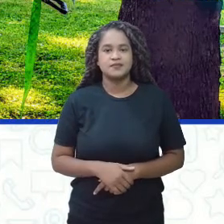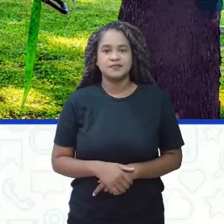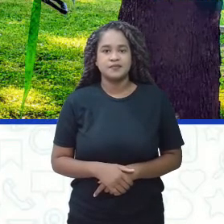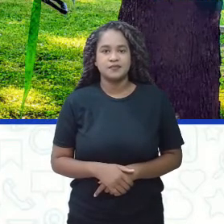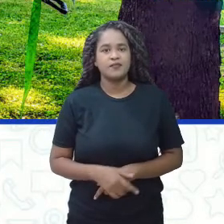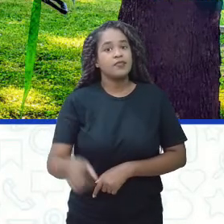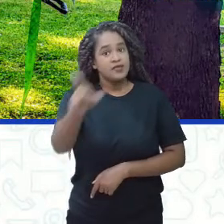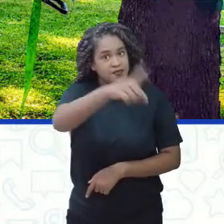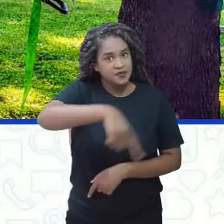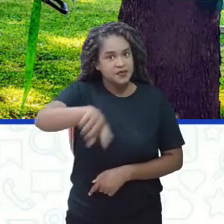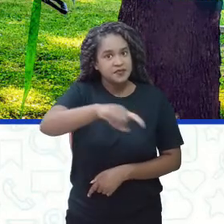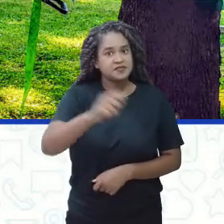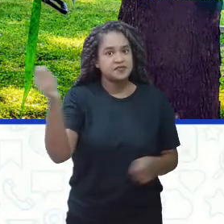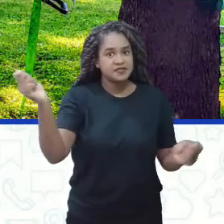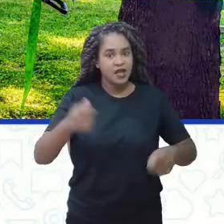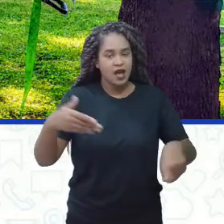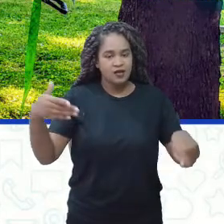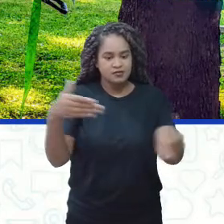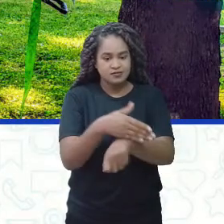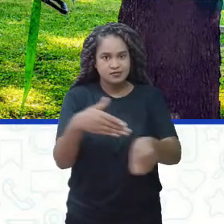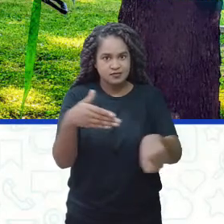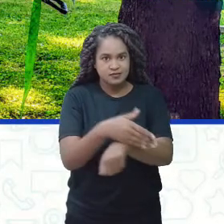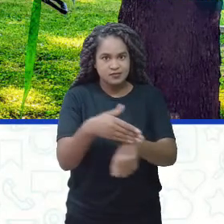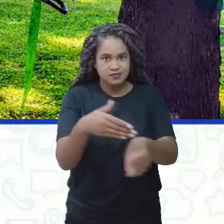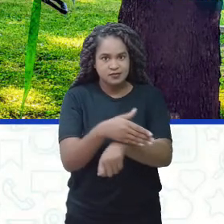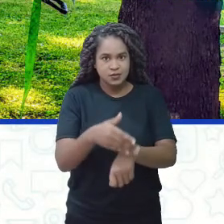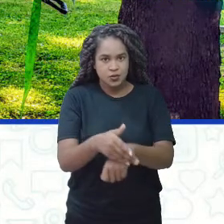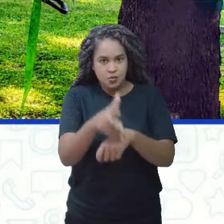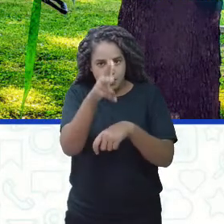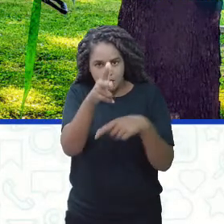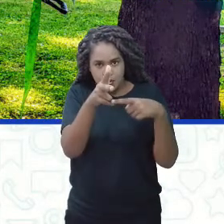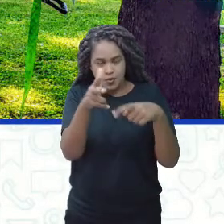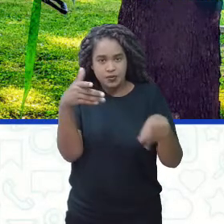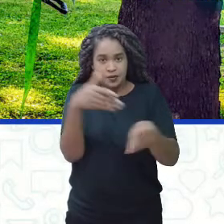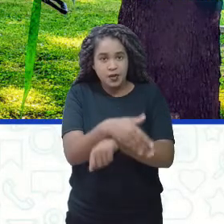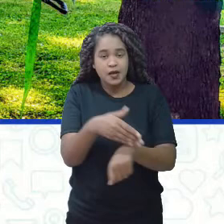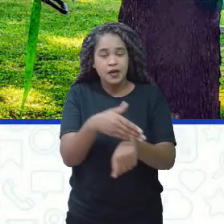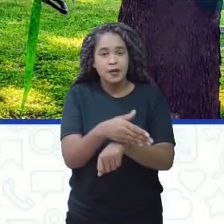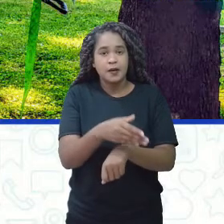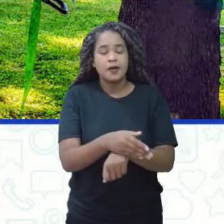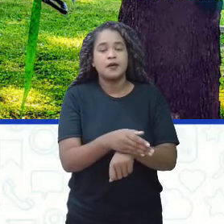estúdio, e vocês podem acessar esse QR Code e ele vai direto